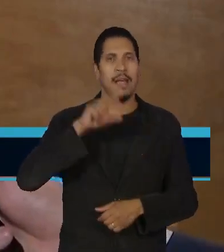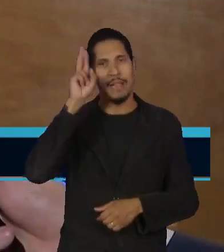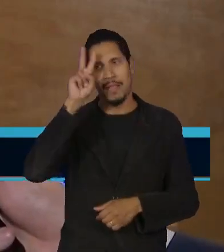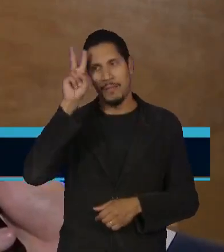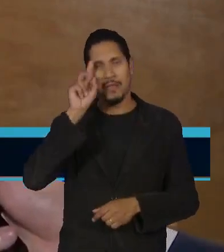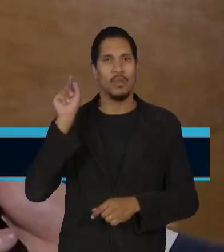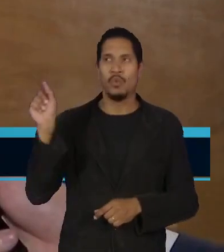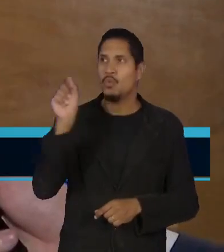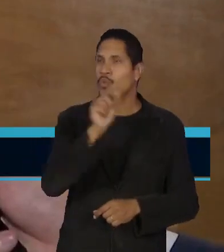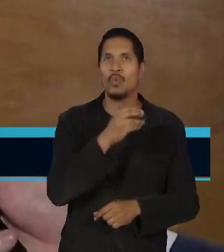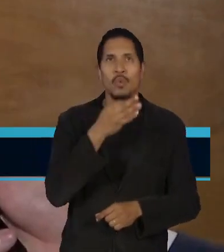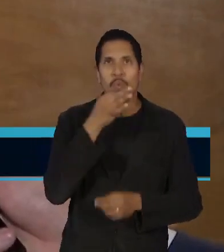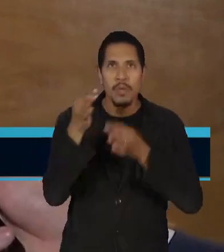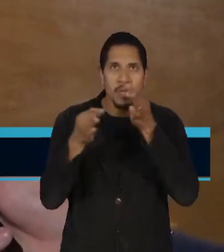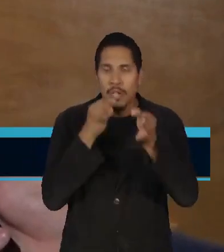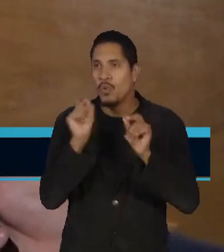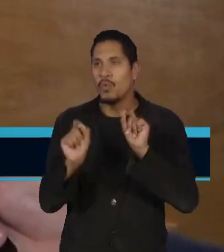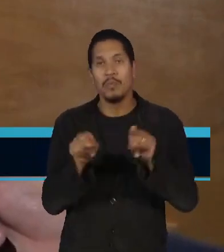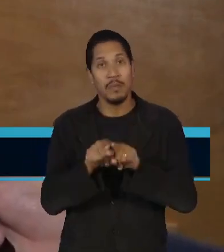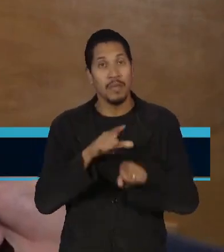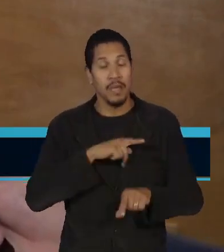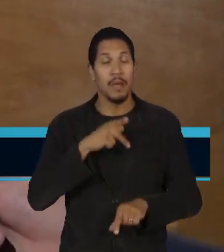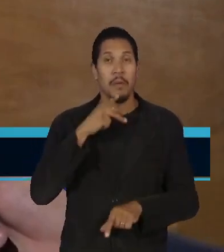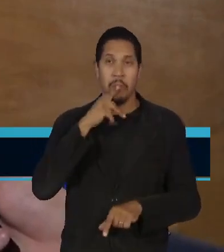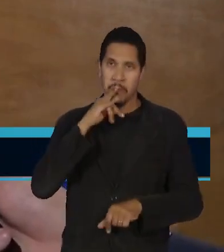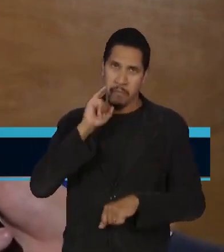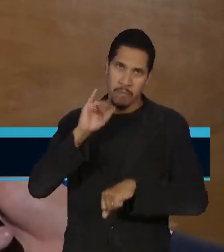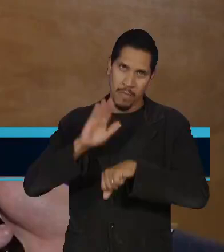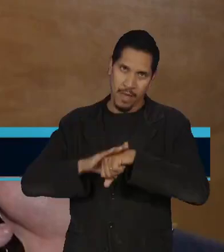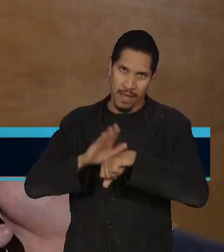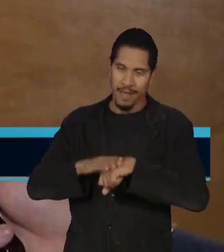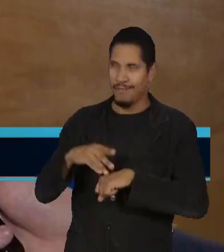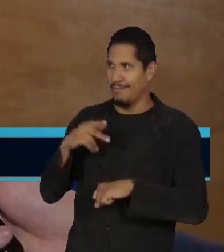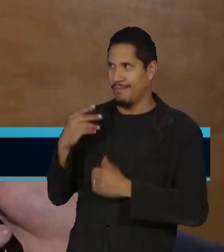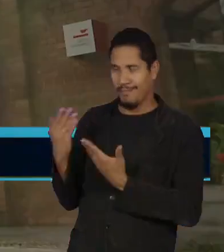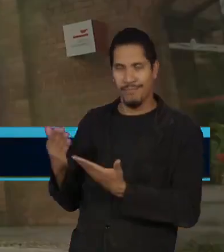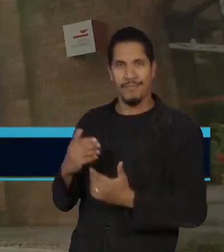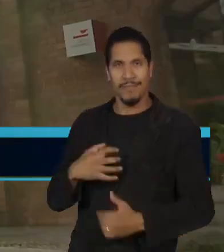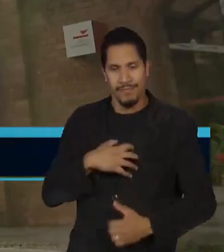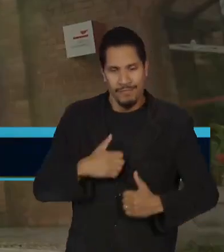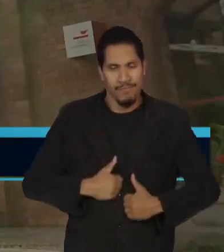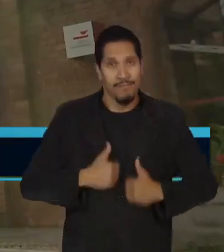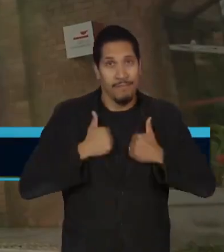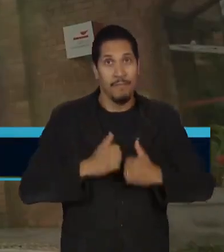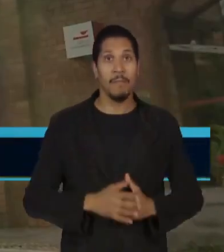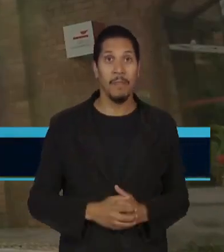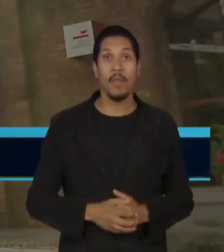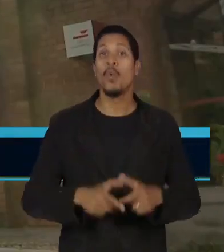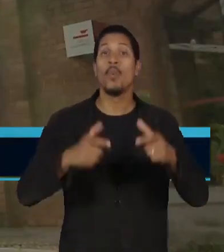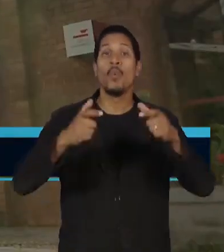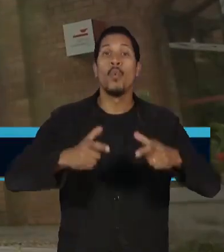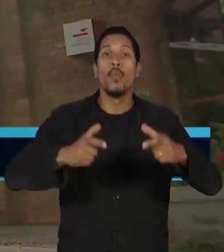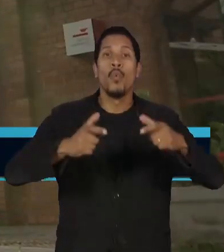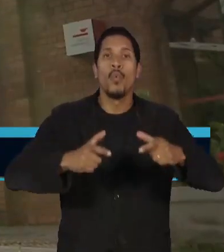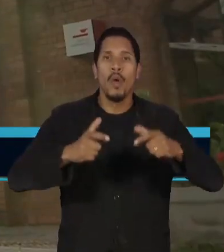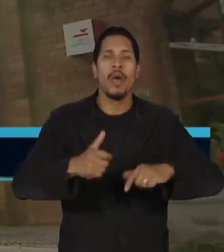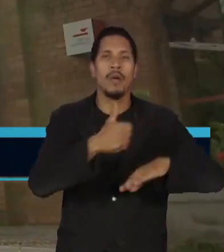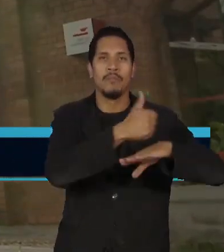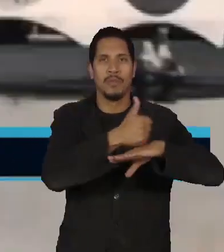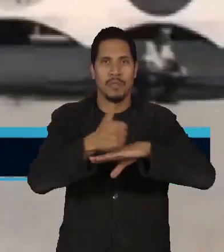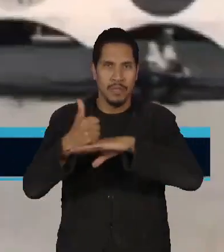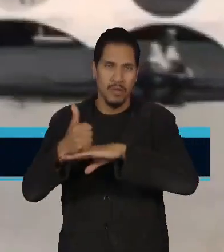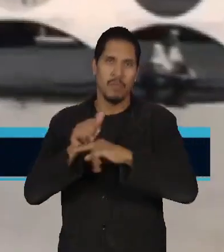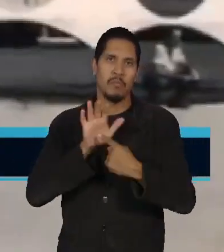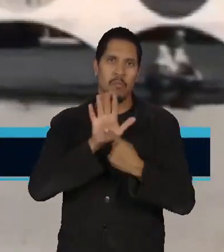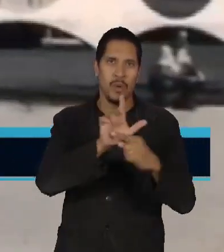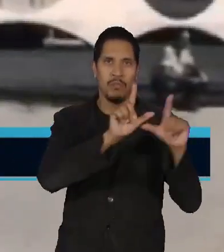sociedade tem sobre o meu pai, que realmente deixa a gente muito orgulhosos. E a escolha do local para a exposição e